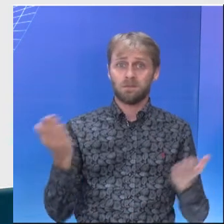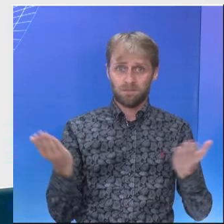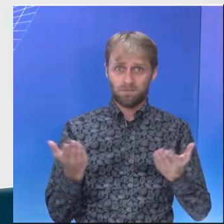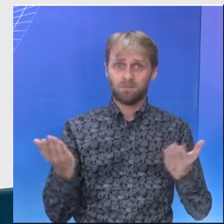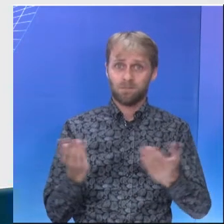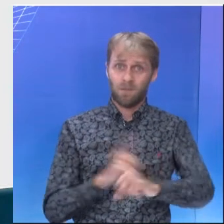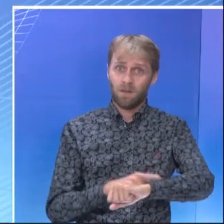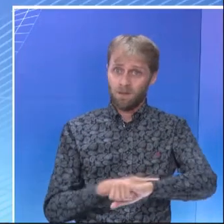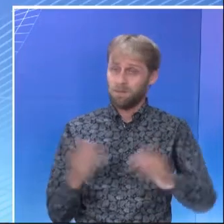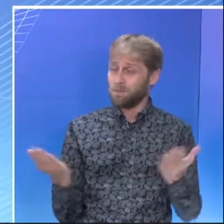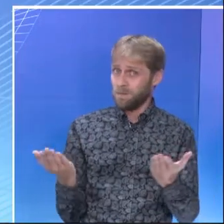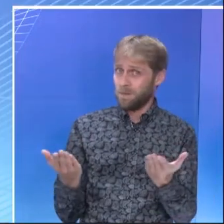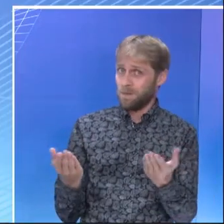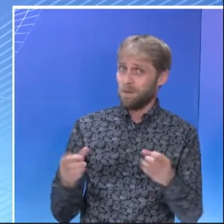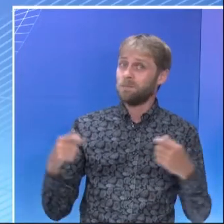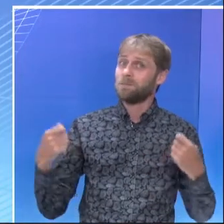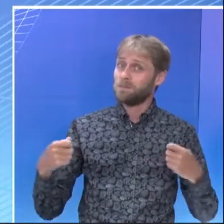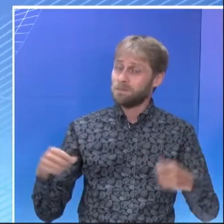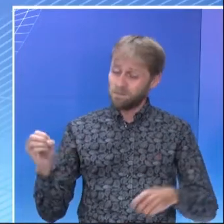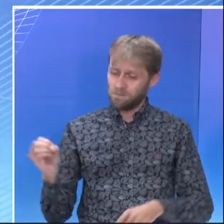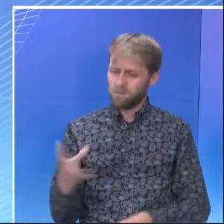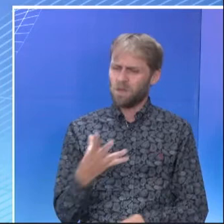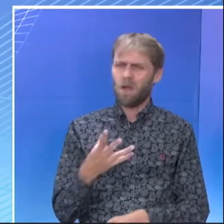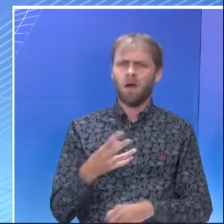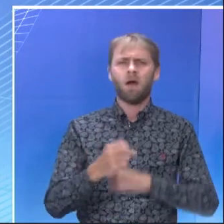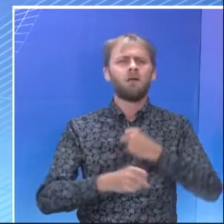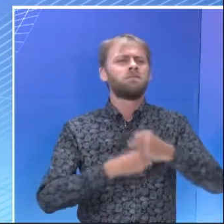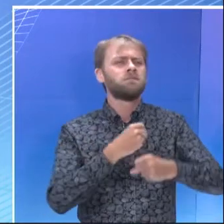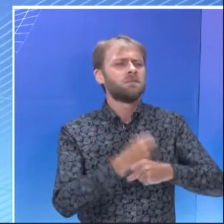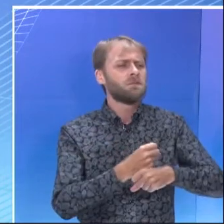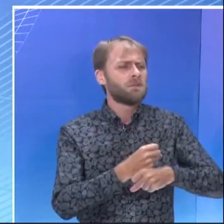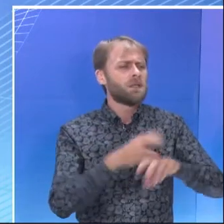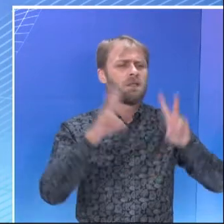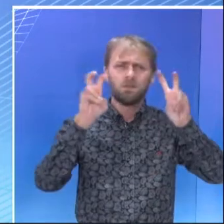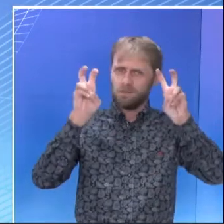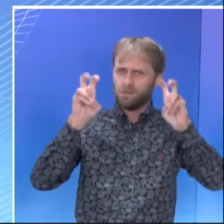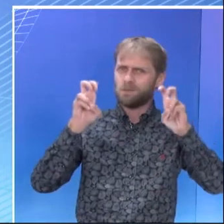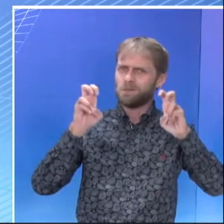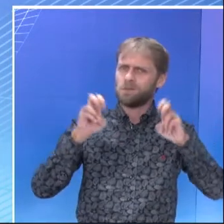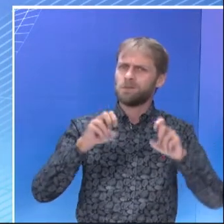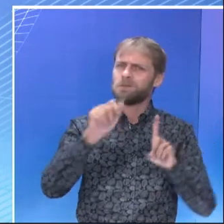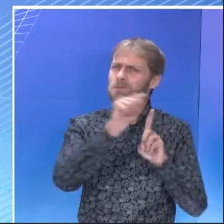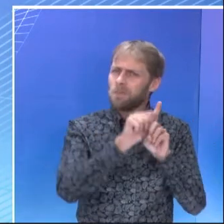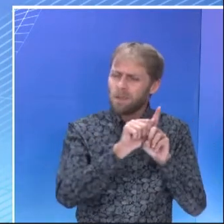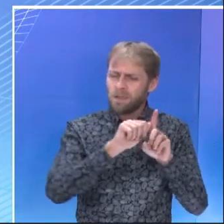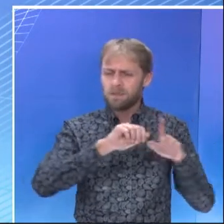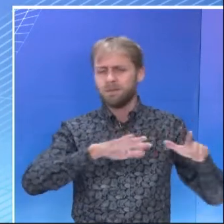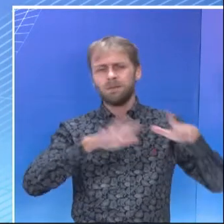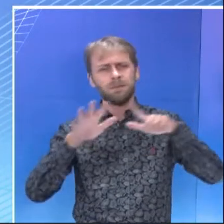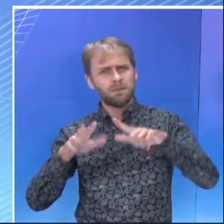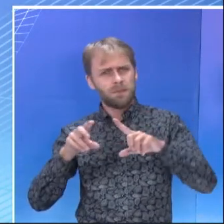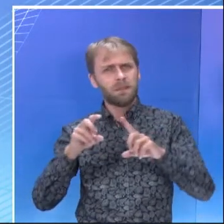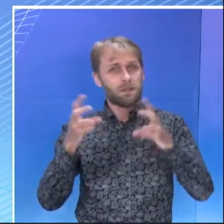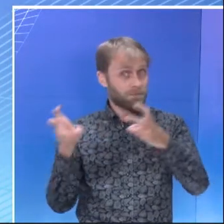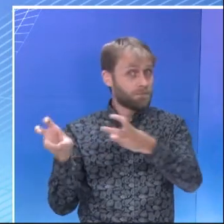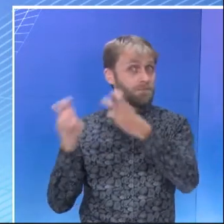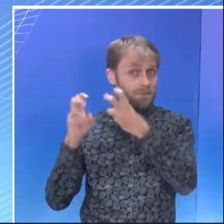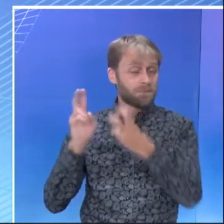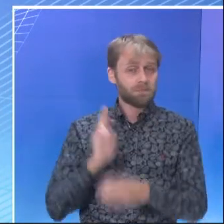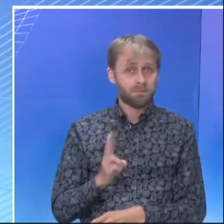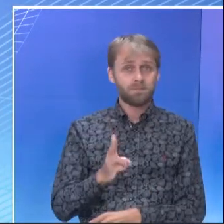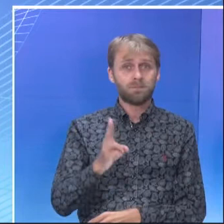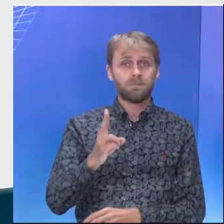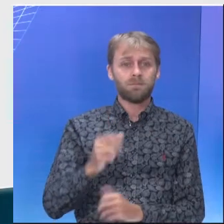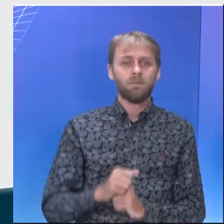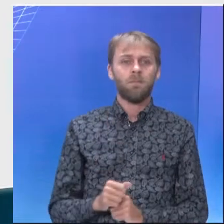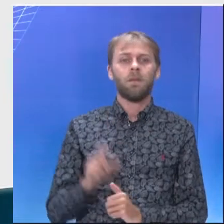atualidades. É isso, você tem que se atualizar. Os assuntos mais comentados do ano, do mês, da semana, tá sempre atento. Mas vamos lá para o enunciado, ver o que